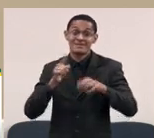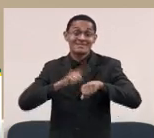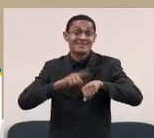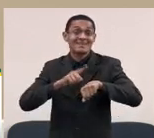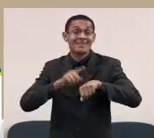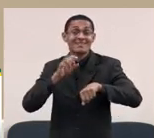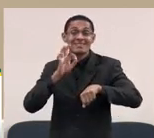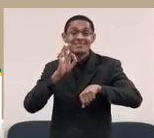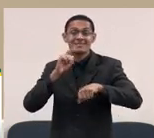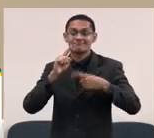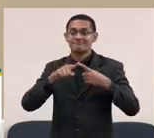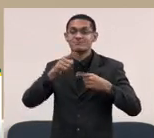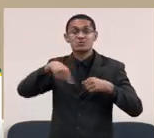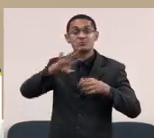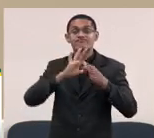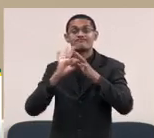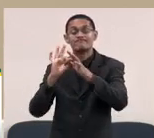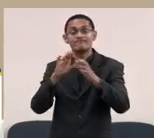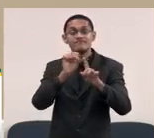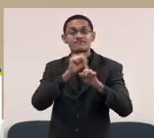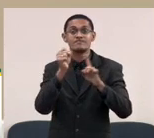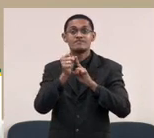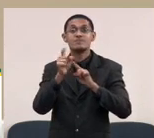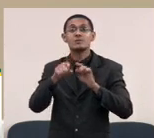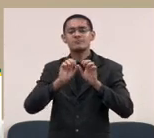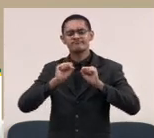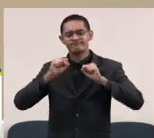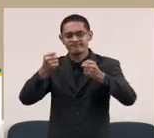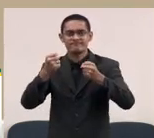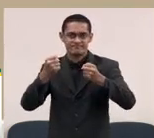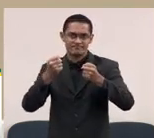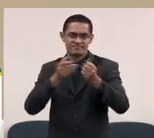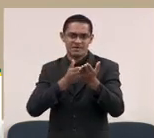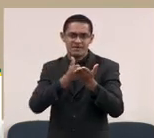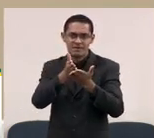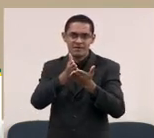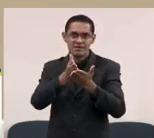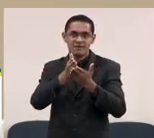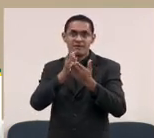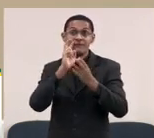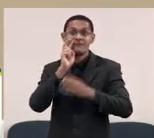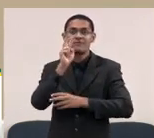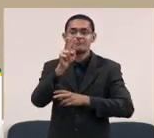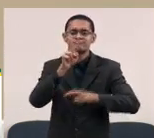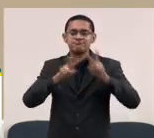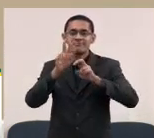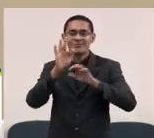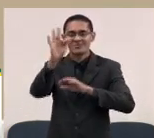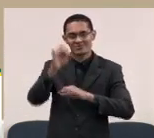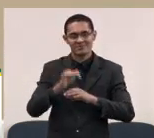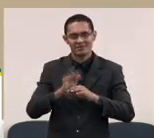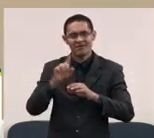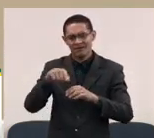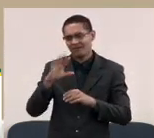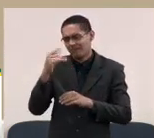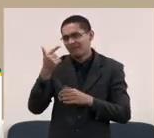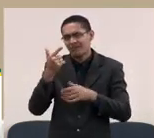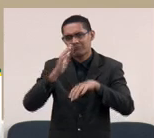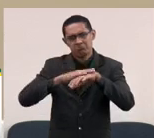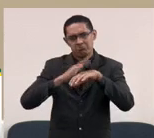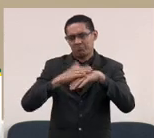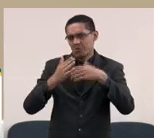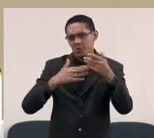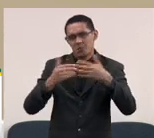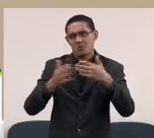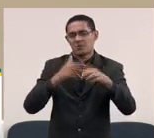se une para apontar para novos rumos. Essa é a lógica de qualquer país em